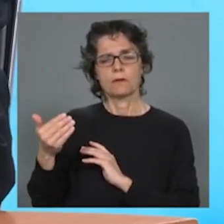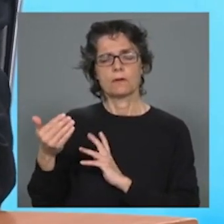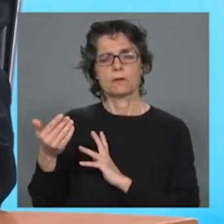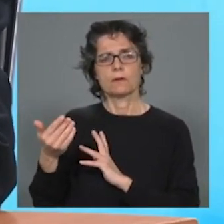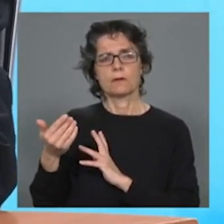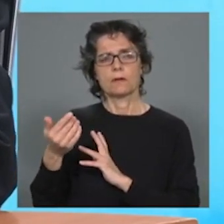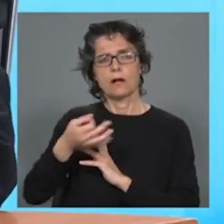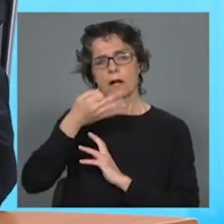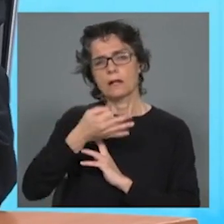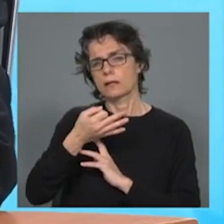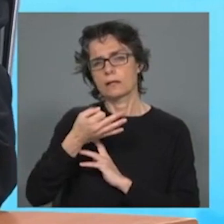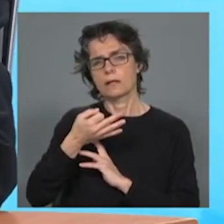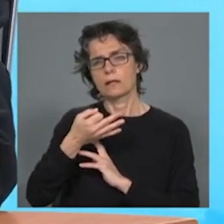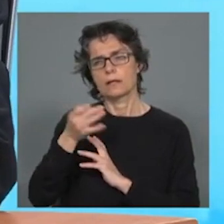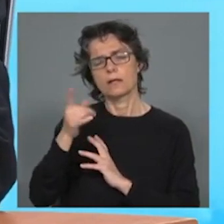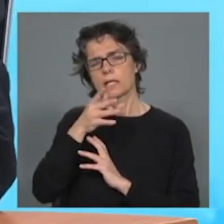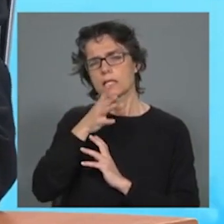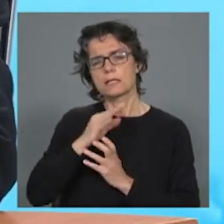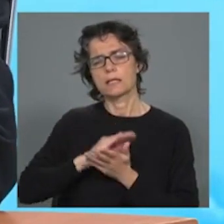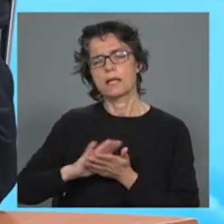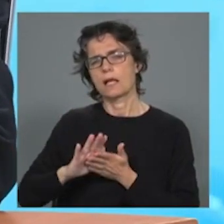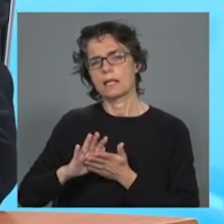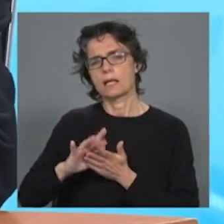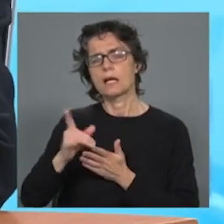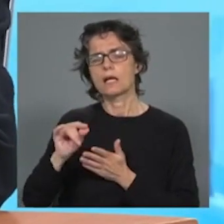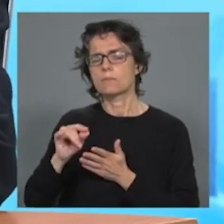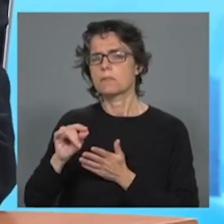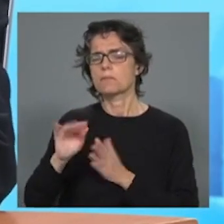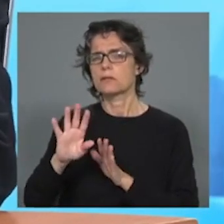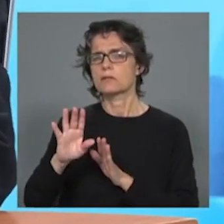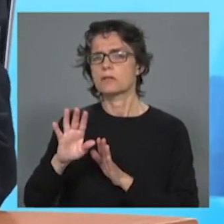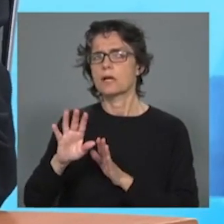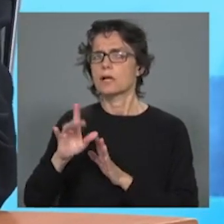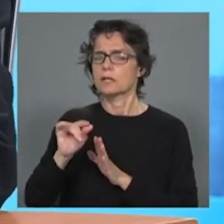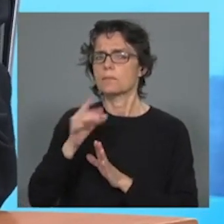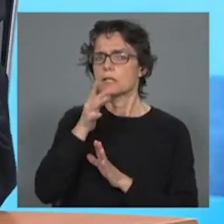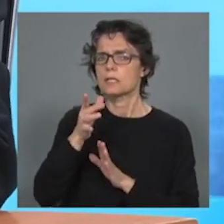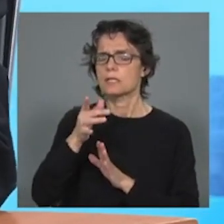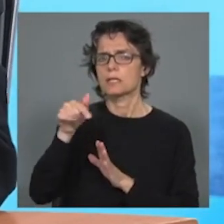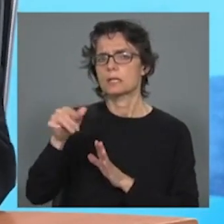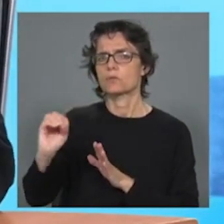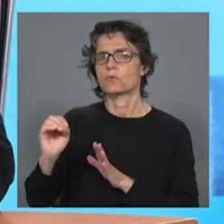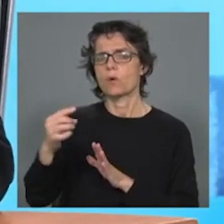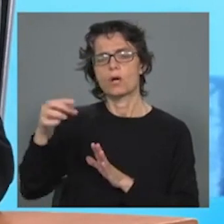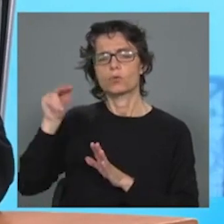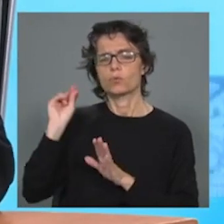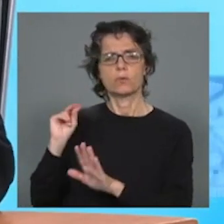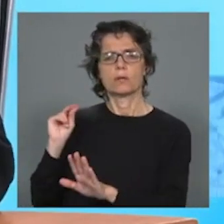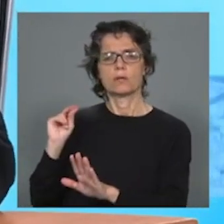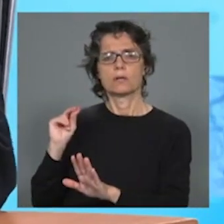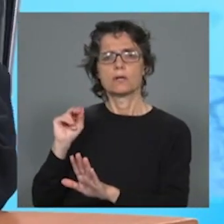nada, segundo as suas palavras. E quando ele encontra Jesus, habitualmente a gente